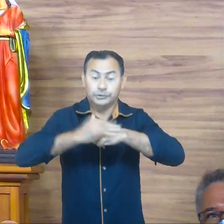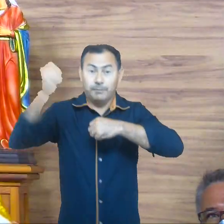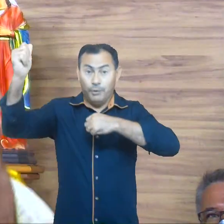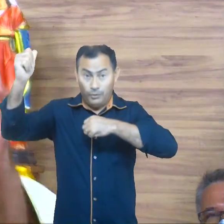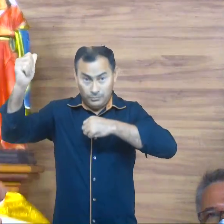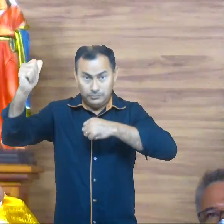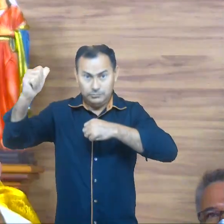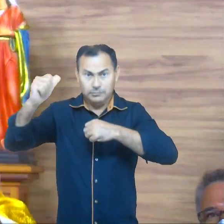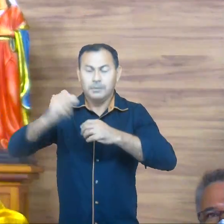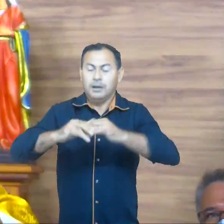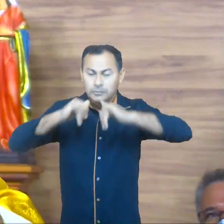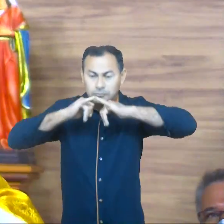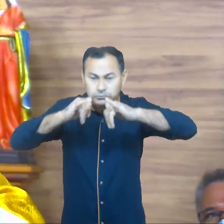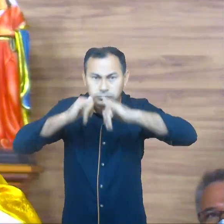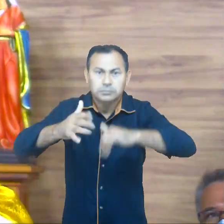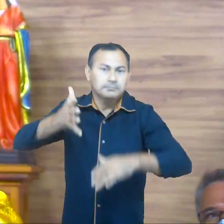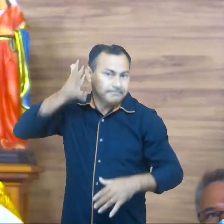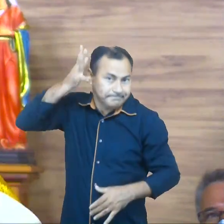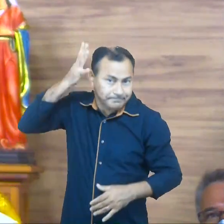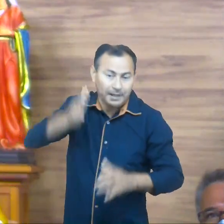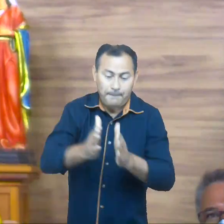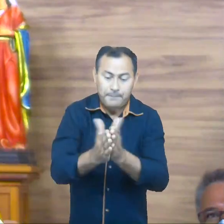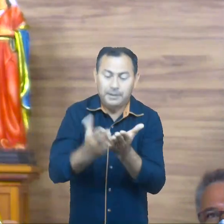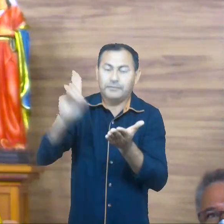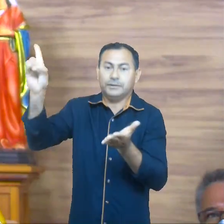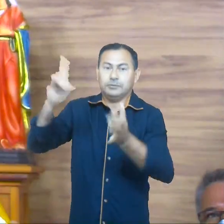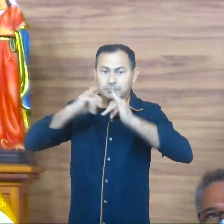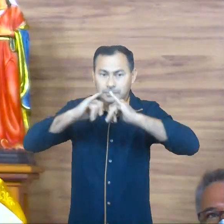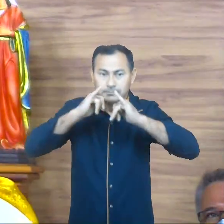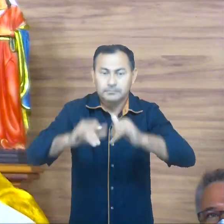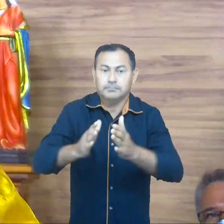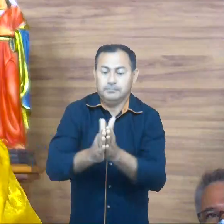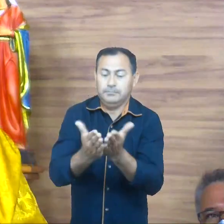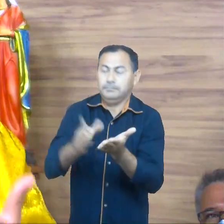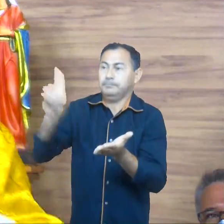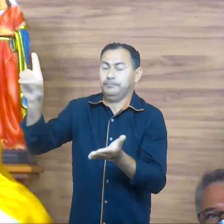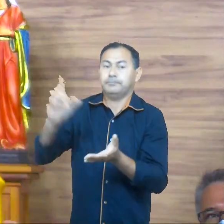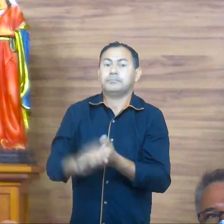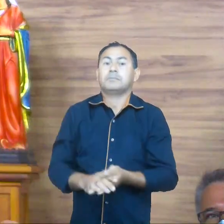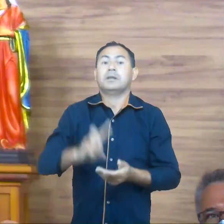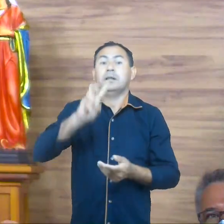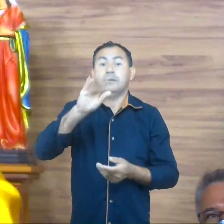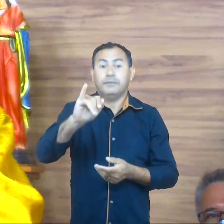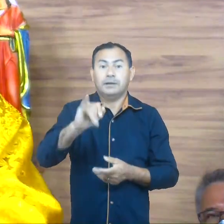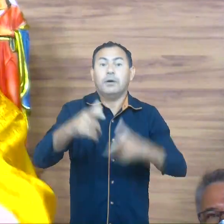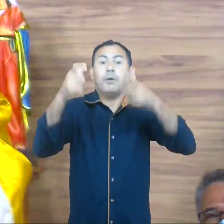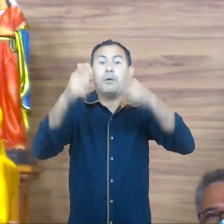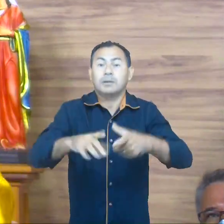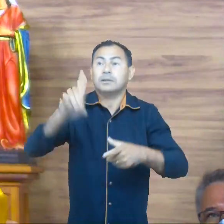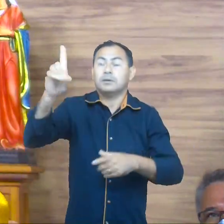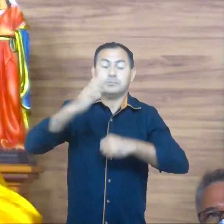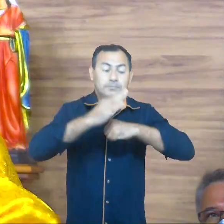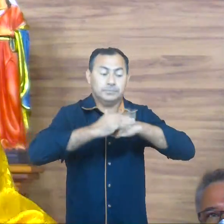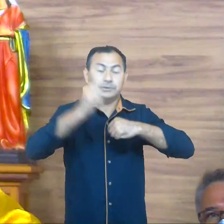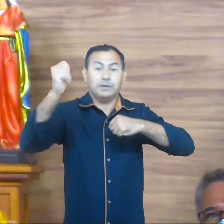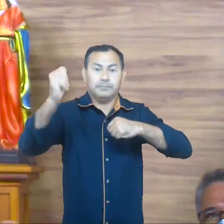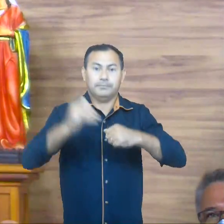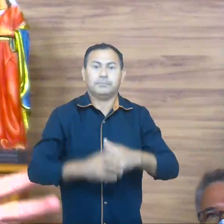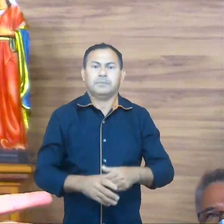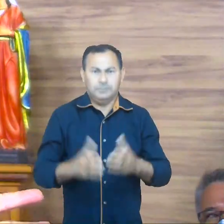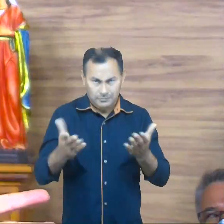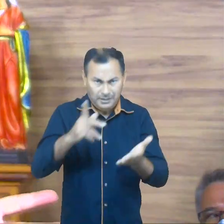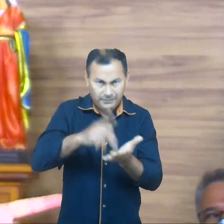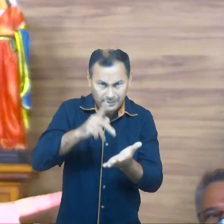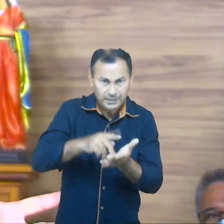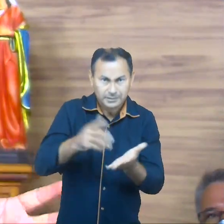para pregar a palavra de Deus, para anunciar a palavra de Deus. Então ele vai onde Deus o chama, é ou não é?